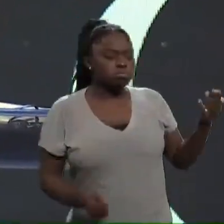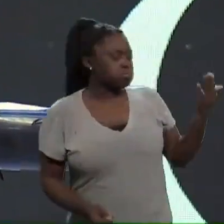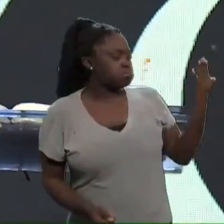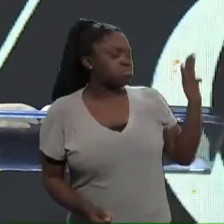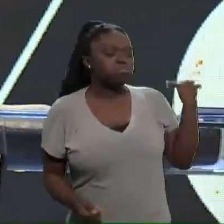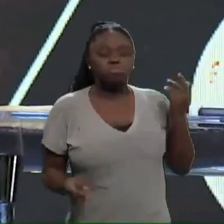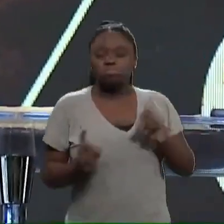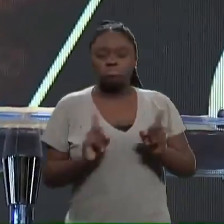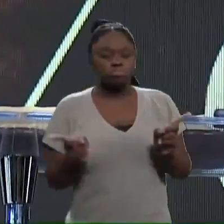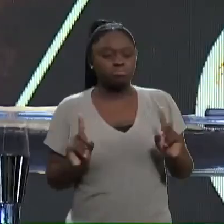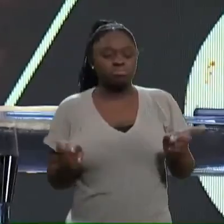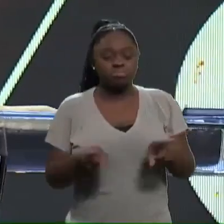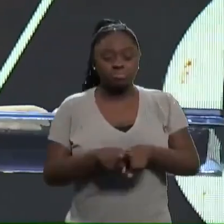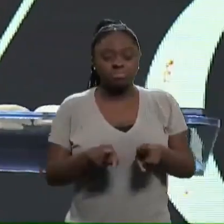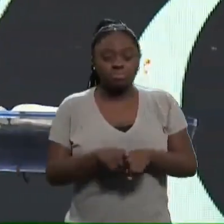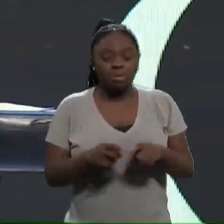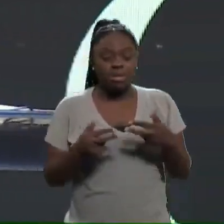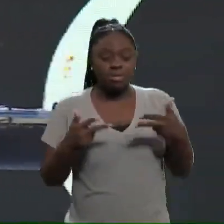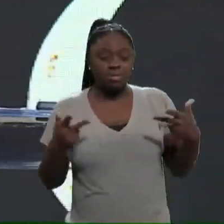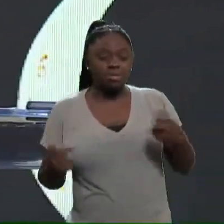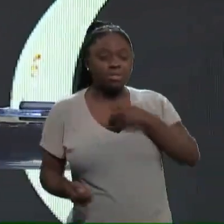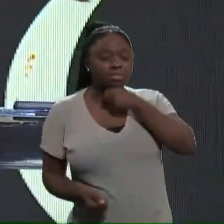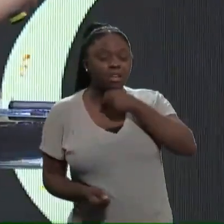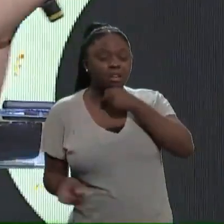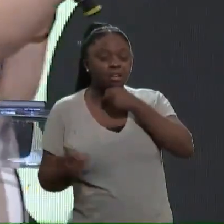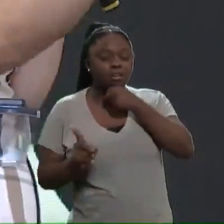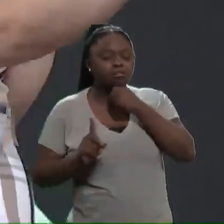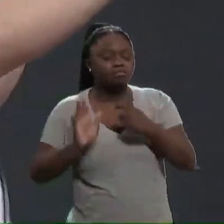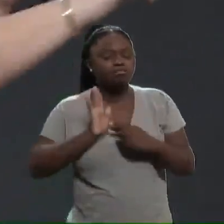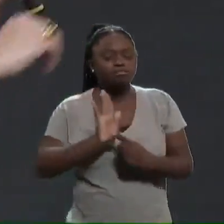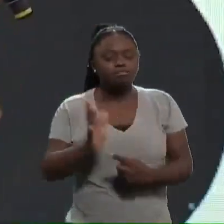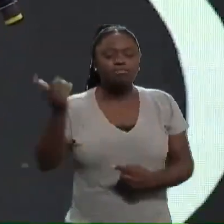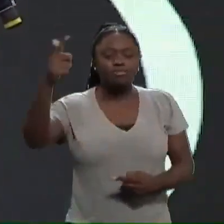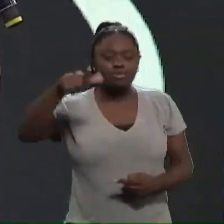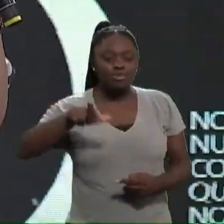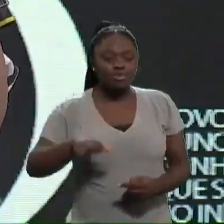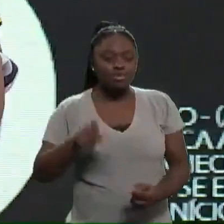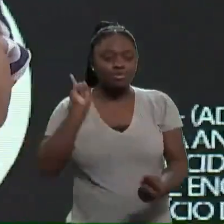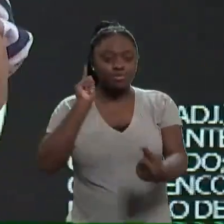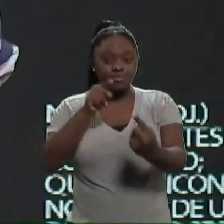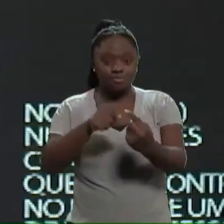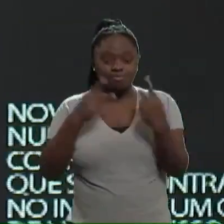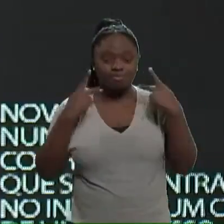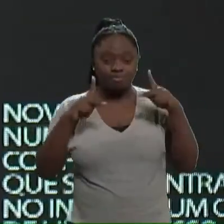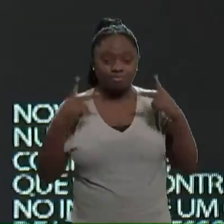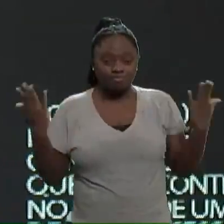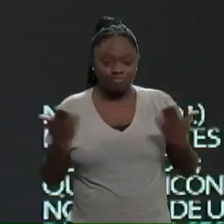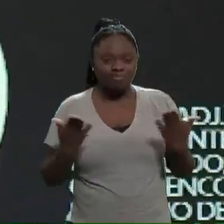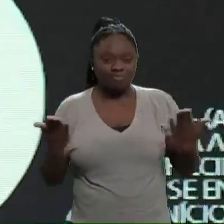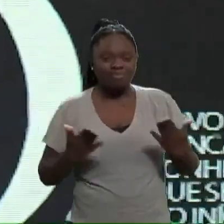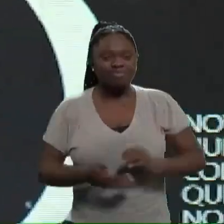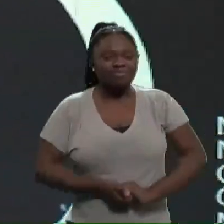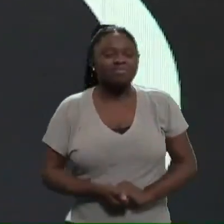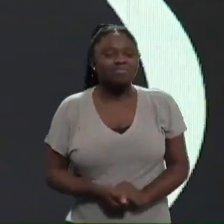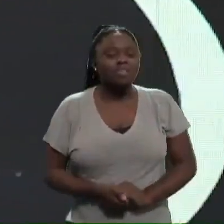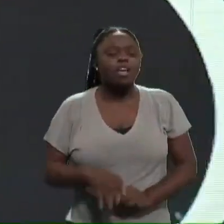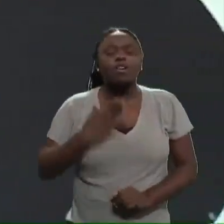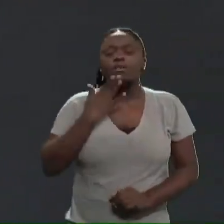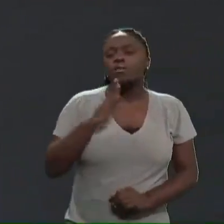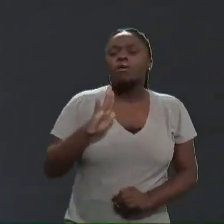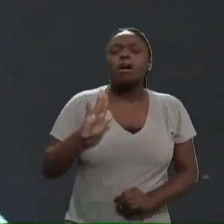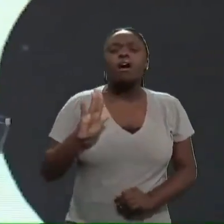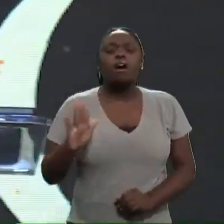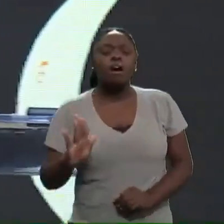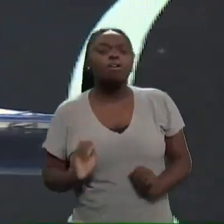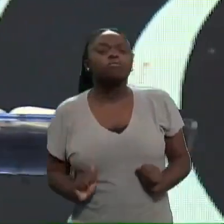nem considereis as coisas antigas. Vou te trazer de novo para o ponto da nossa mensagem. Qual é a posição que eu tenho que